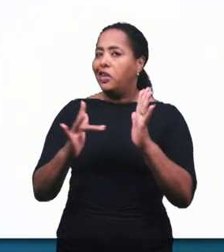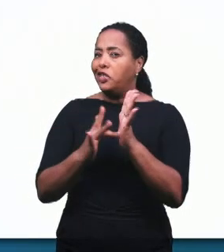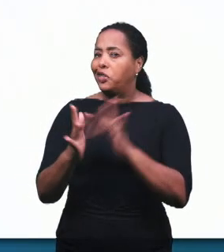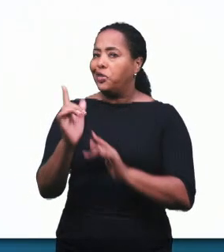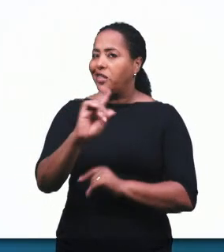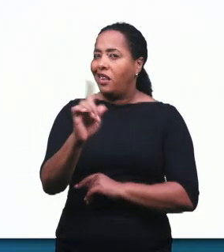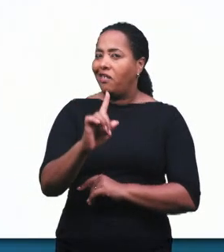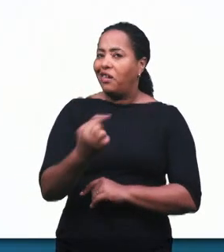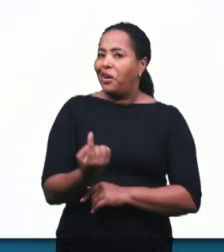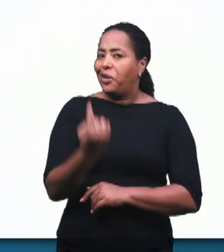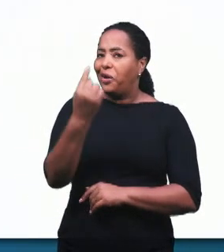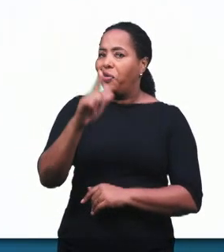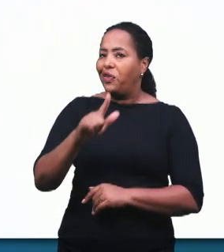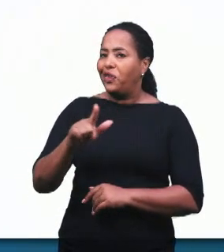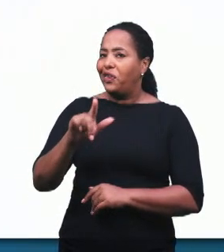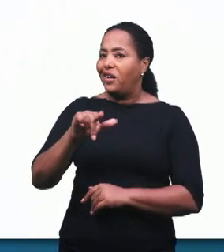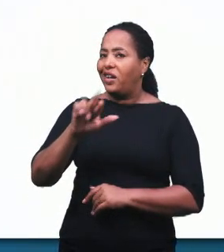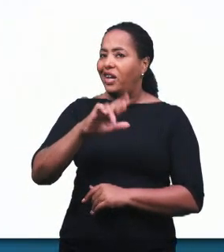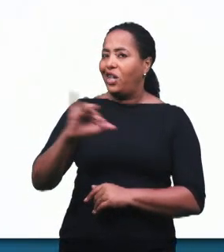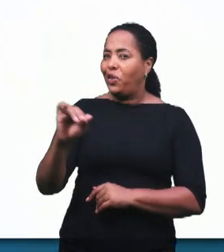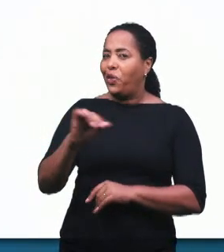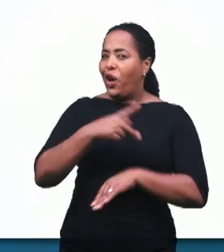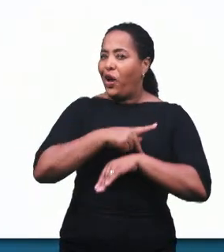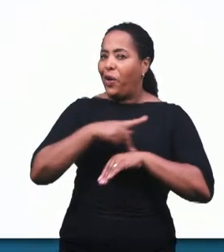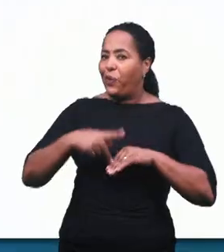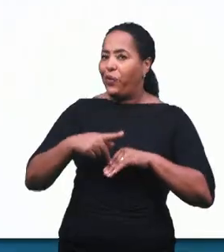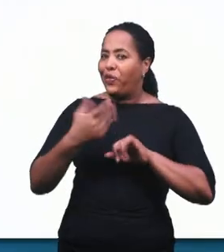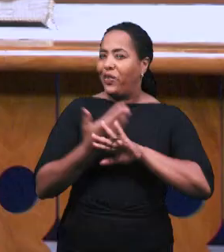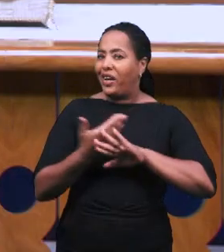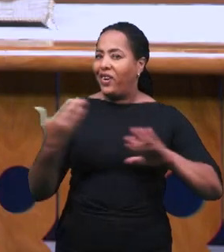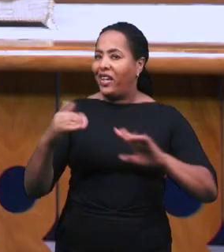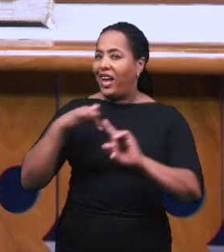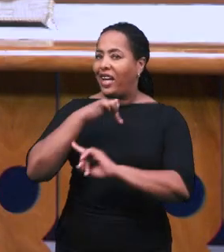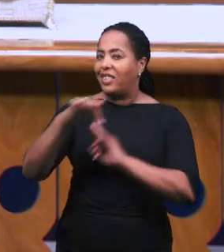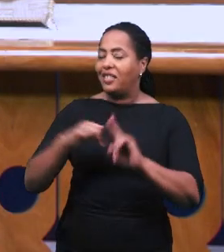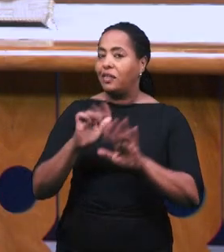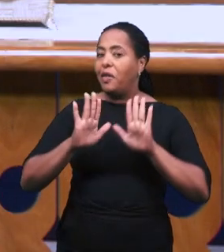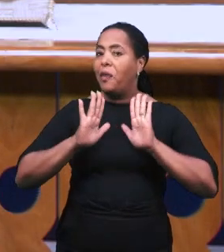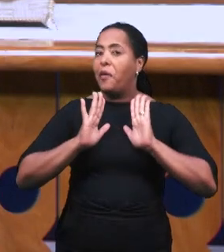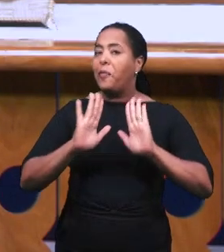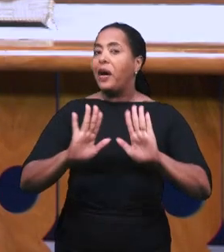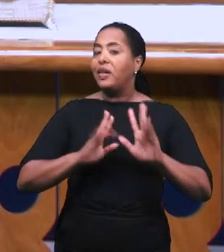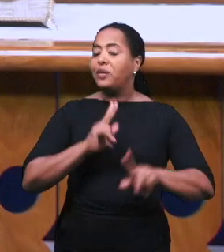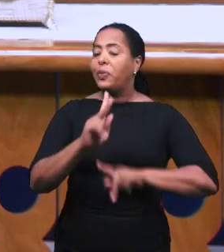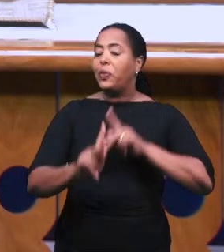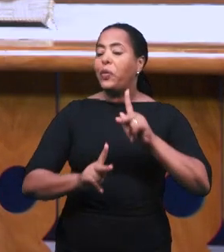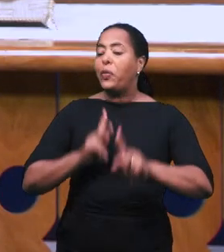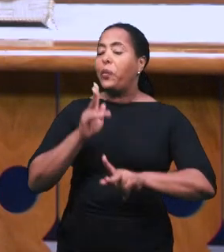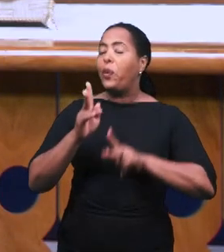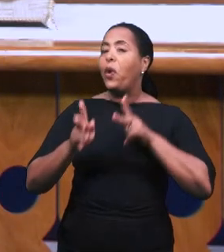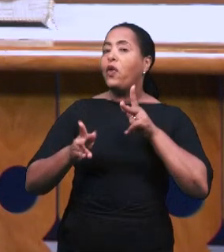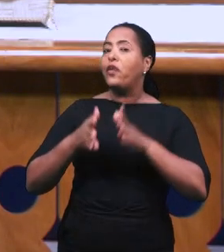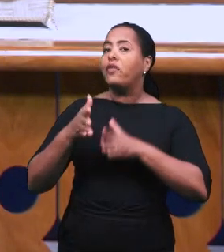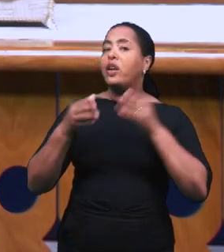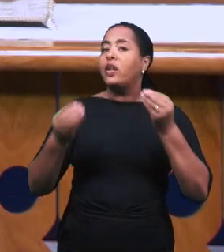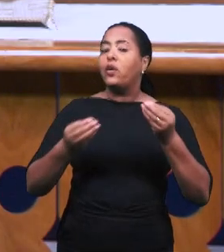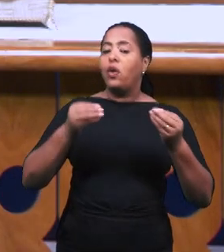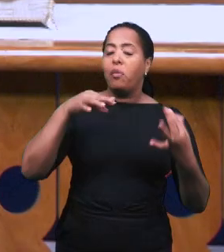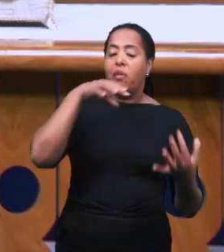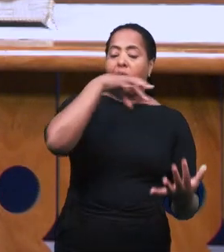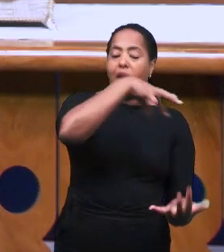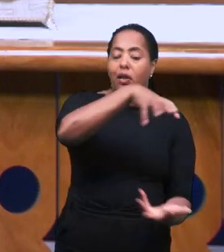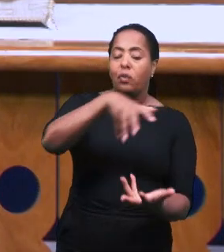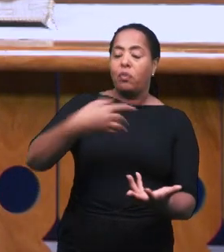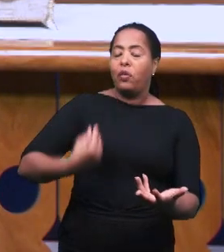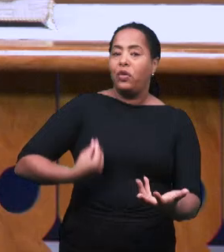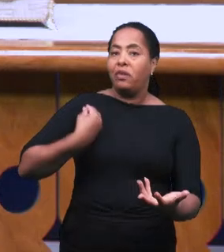a santidade, ele é a pureza. Agora, a igreja, ela está no mundo, então é a